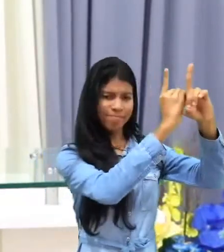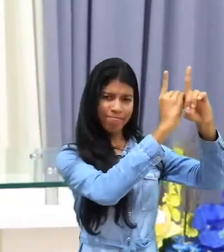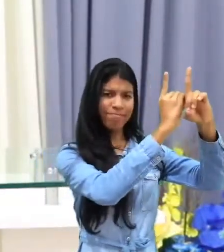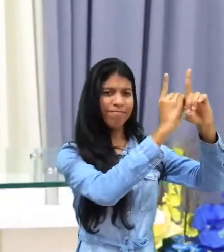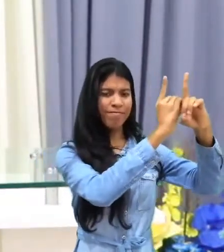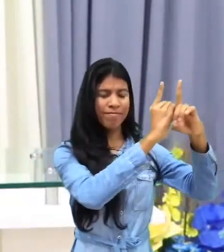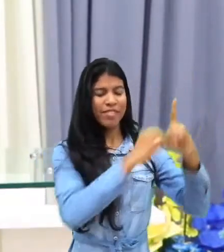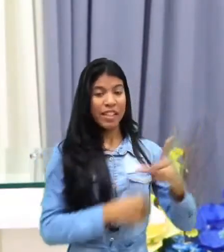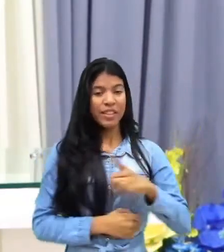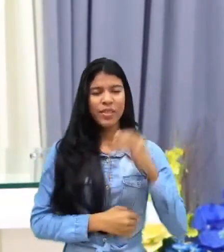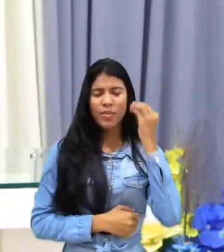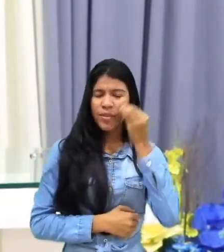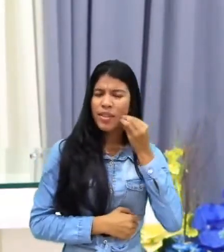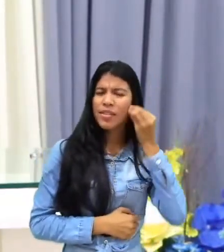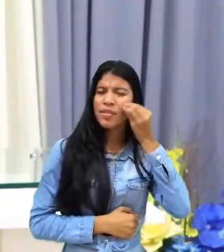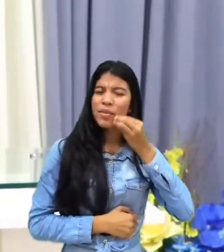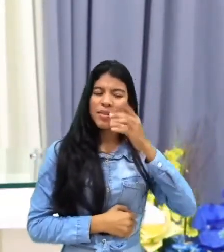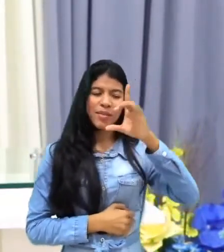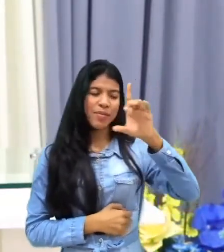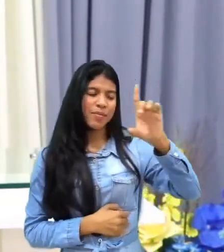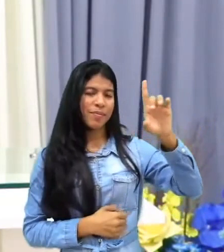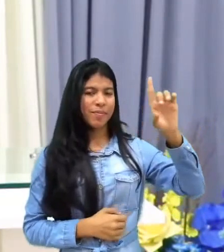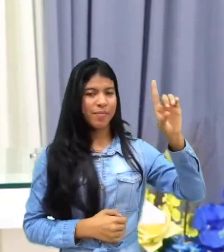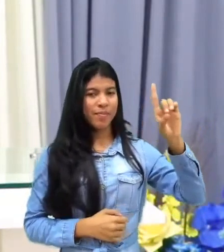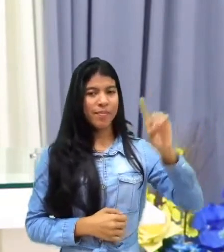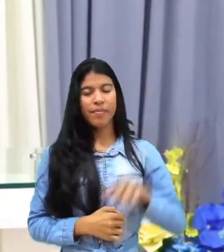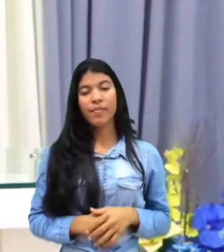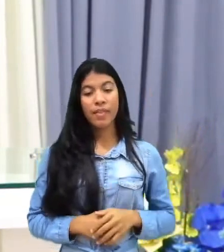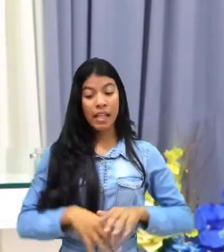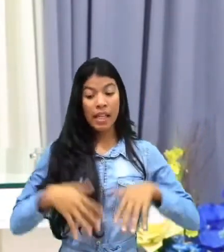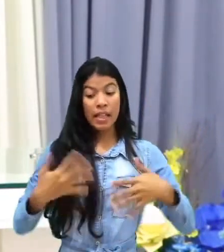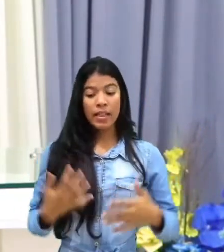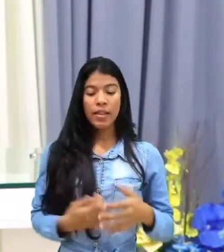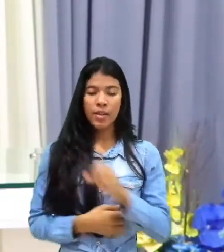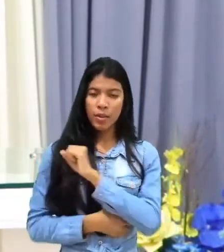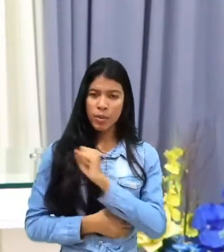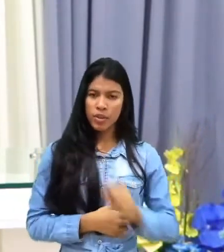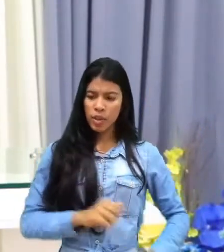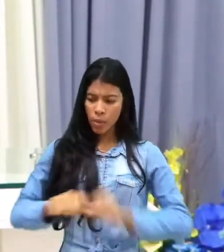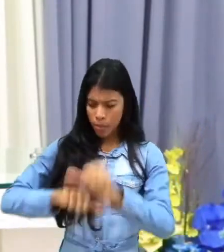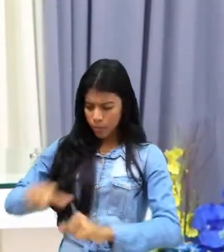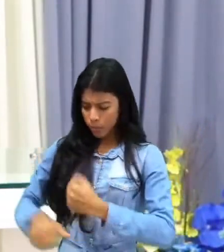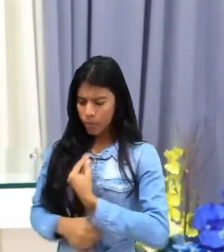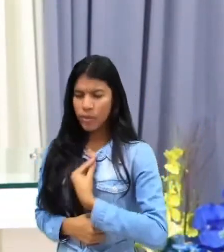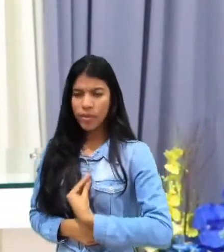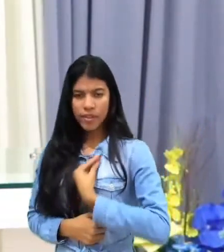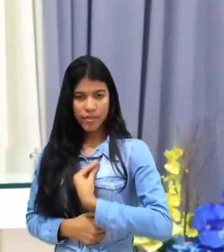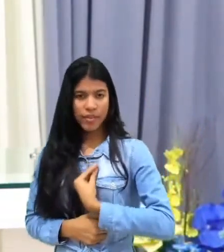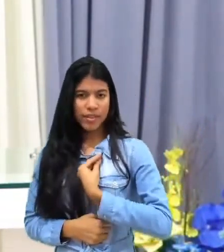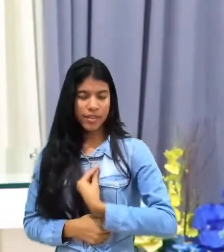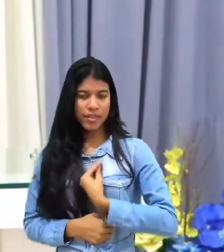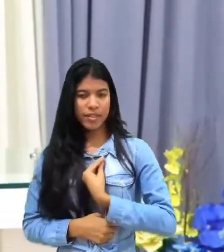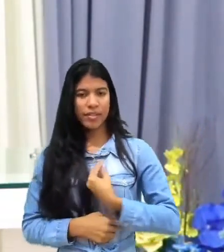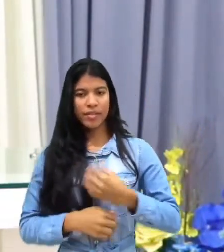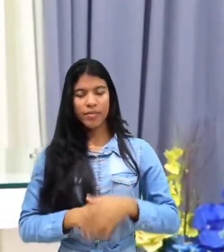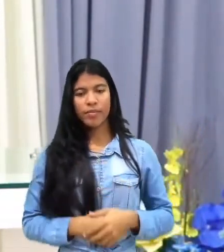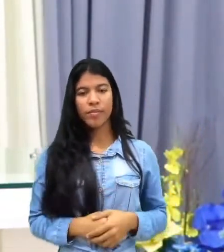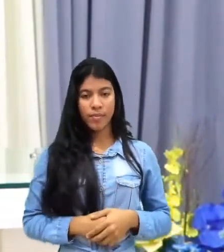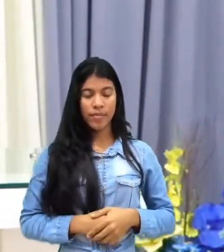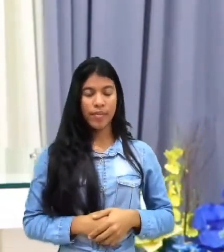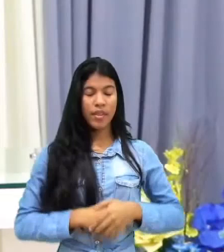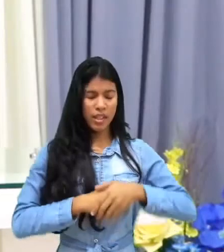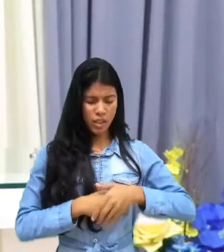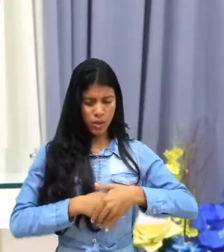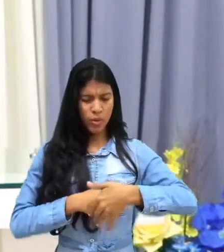uma experiência com Deus, e aí o Senhor mudou a sua vida, e eles passaram de